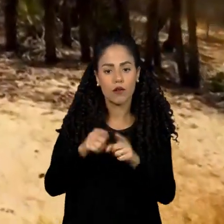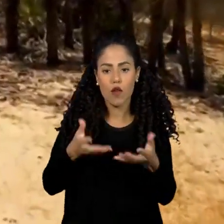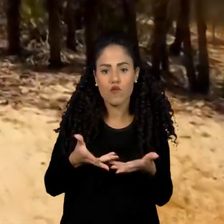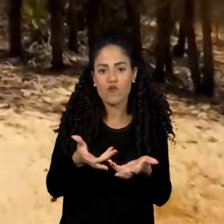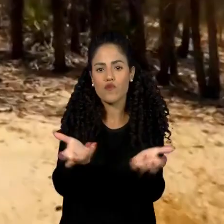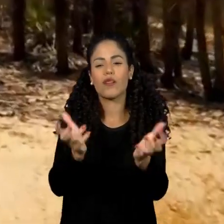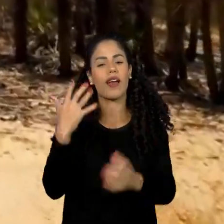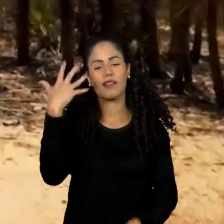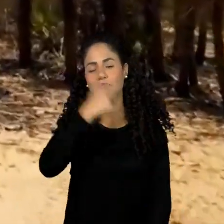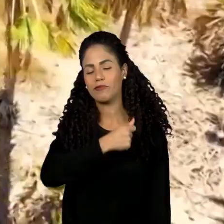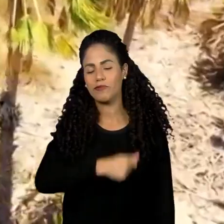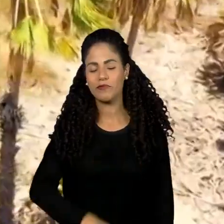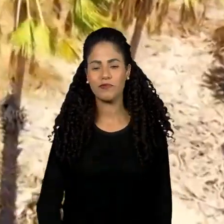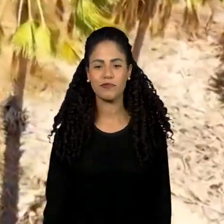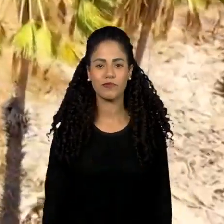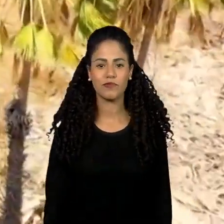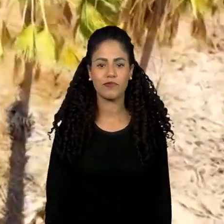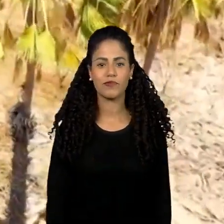exuberantes.